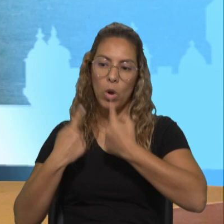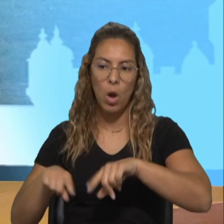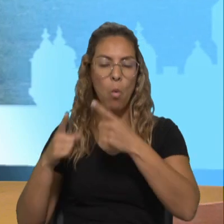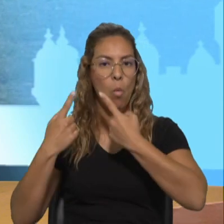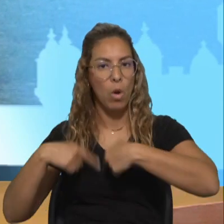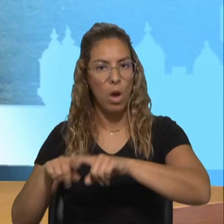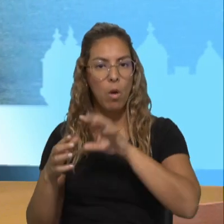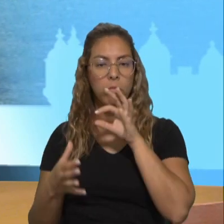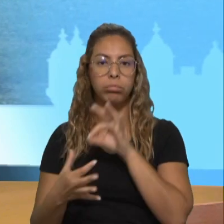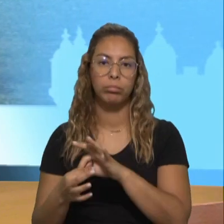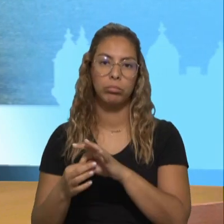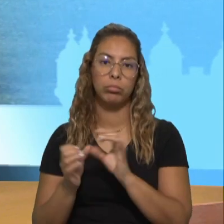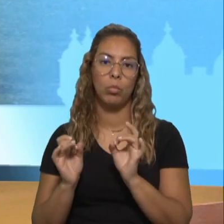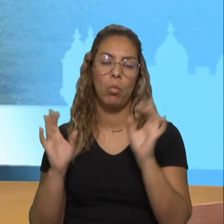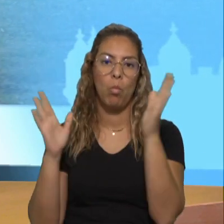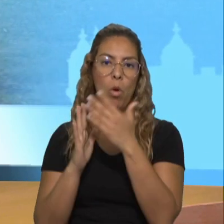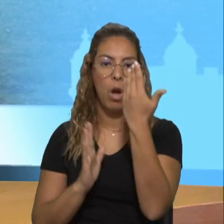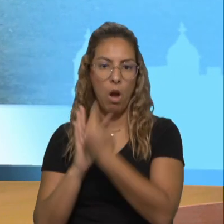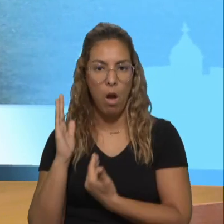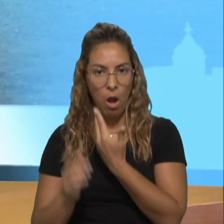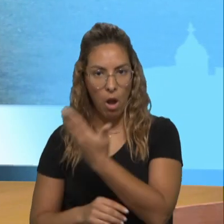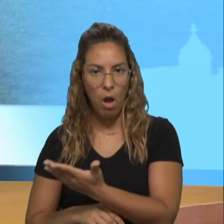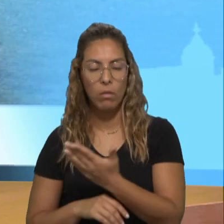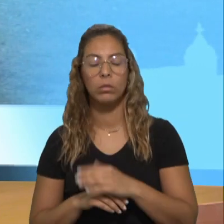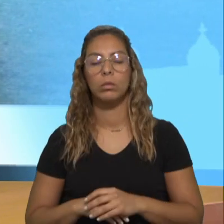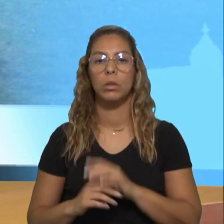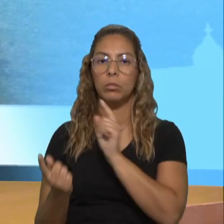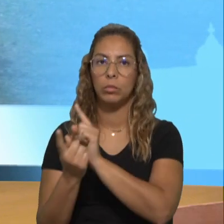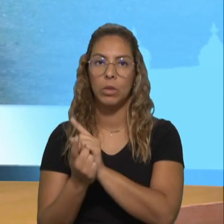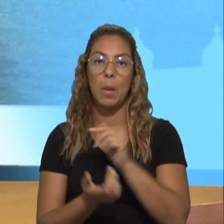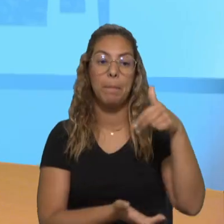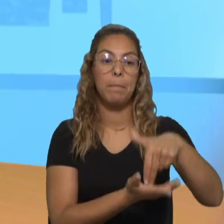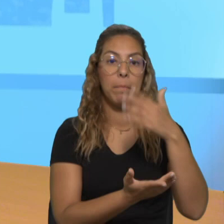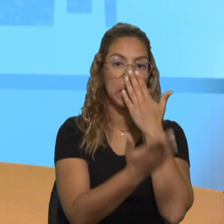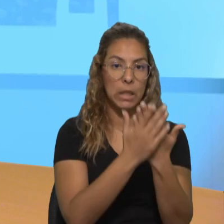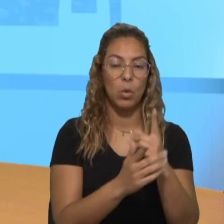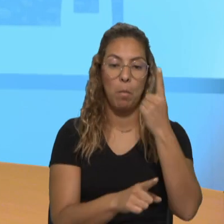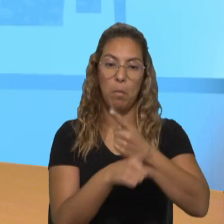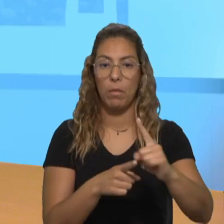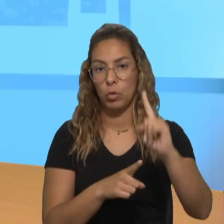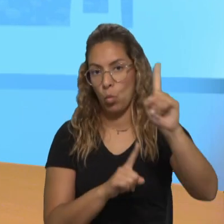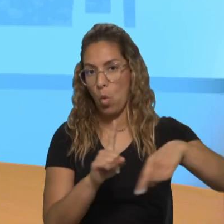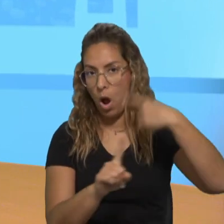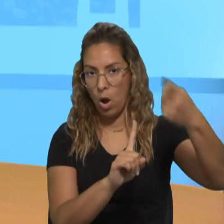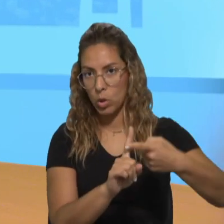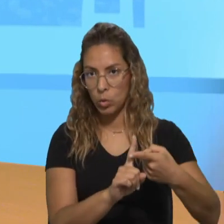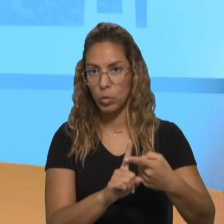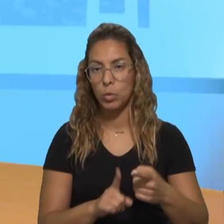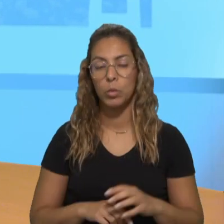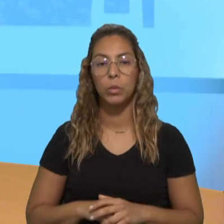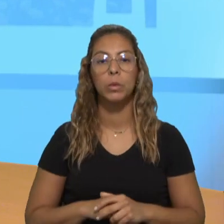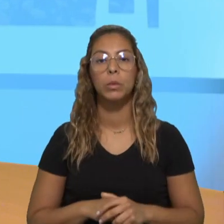mais online. Fazemos apenas uma reunião presencial uma vez por ano. E então